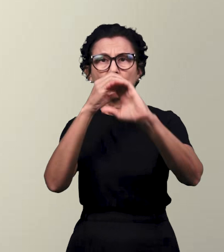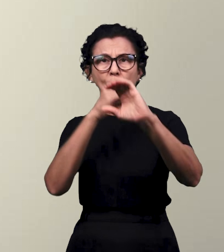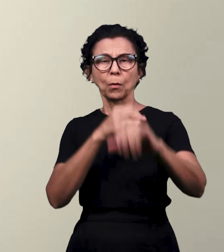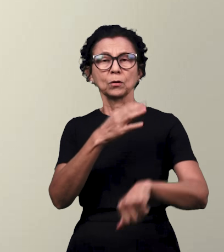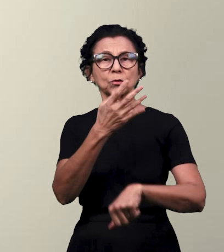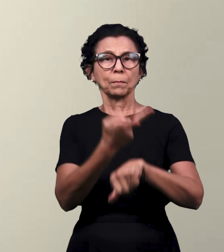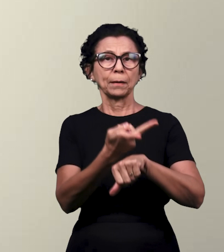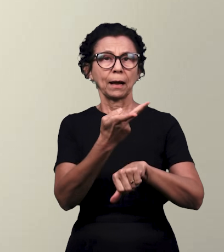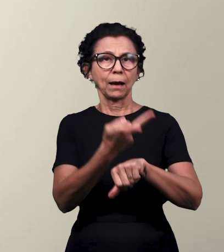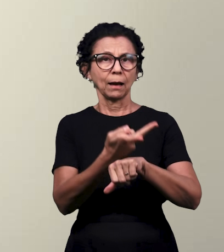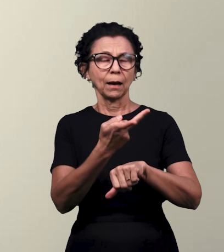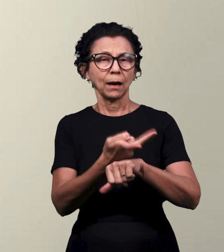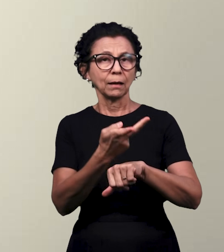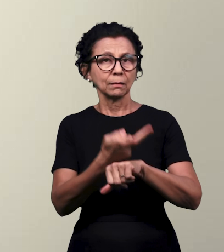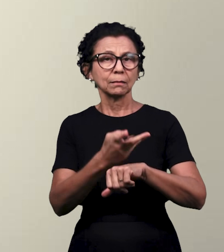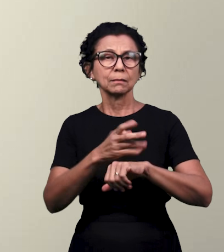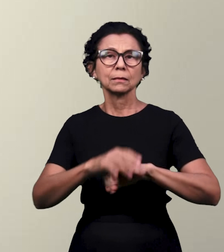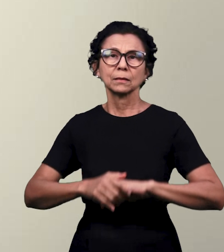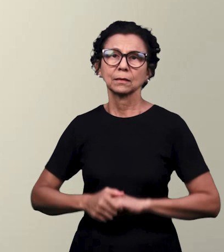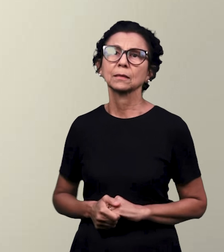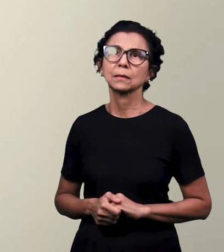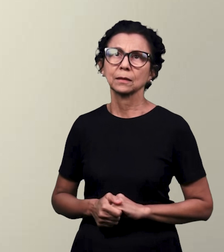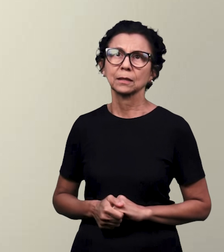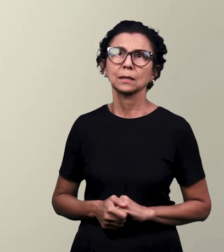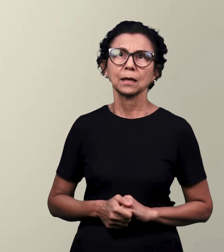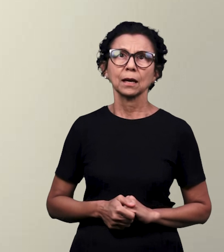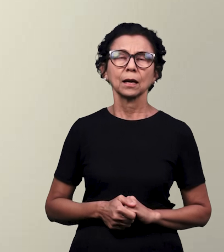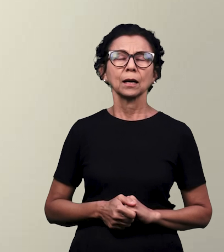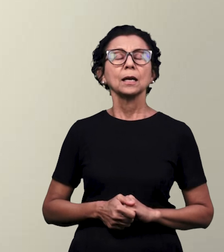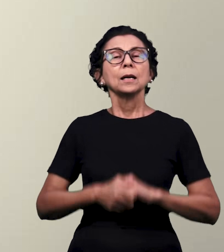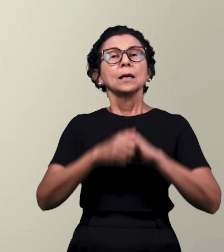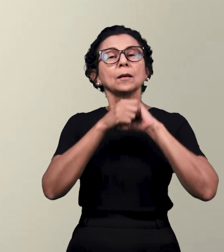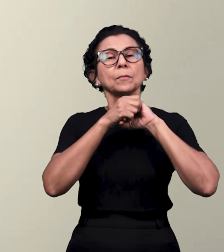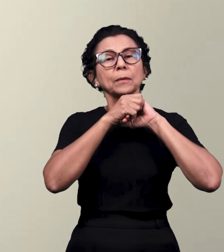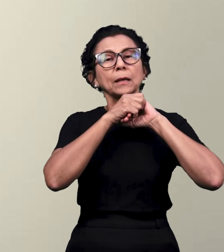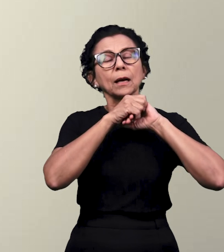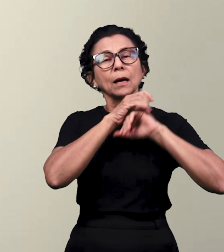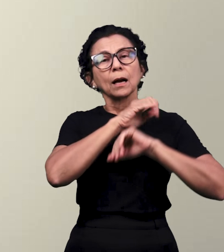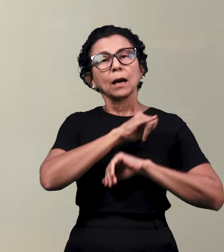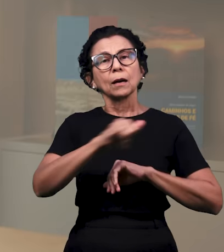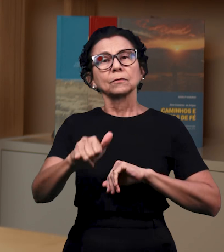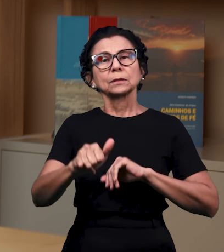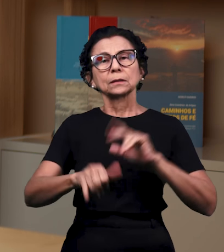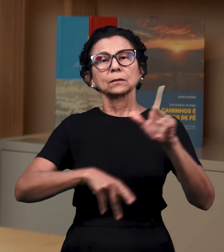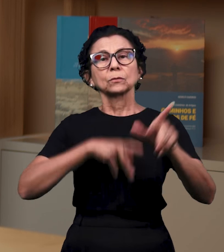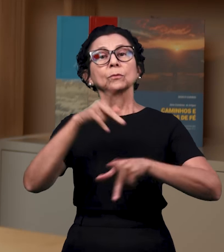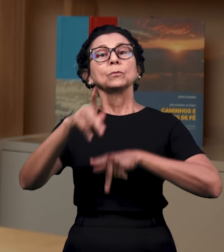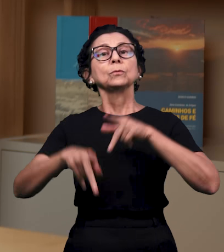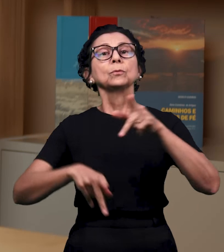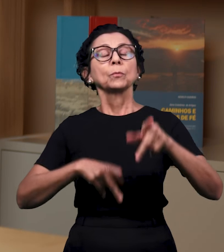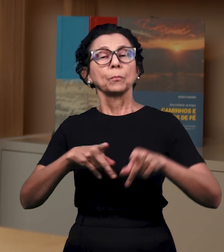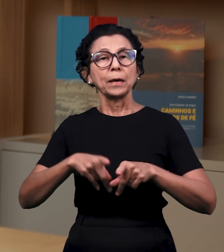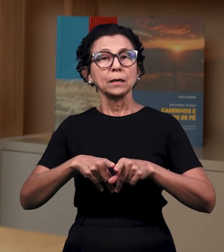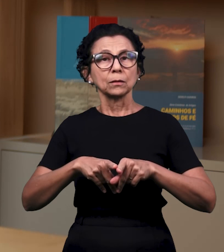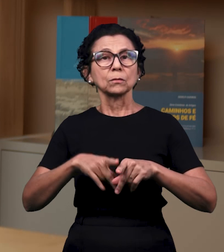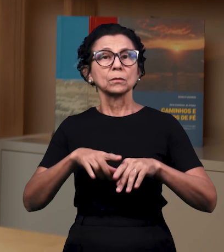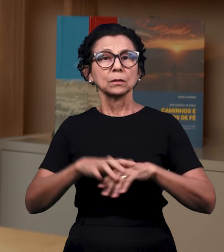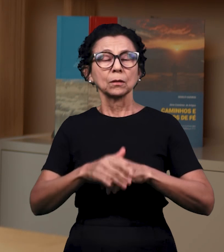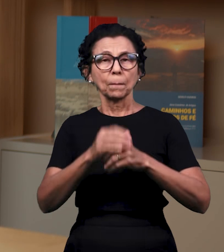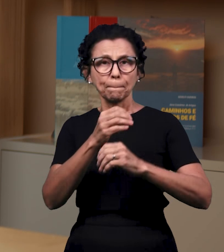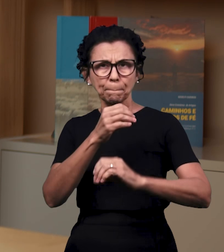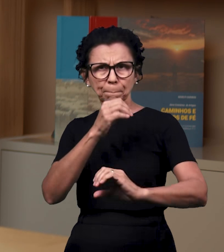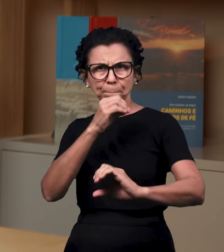farás, e elas te servirão para a convocação da congregação e para a partida dos arraiais. Mediante o toque das trombetas,